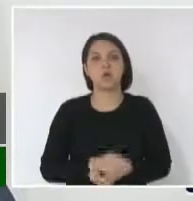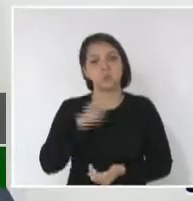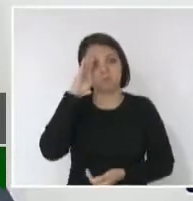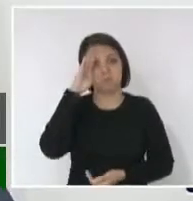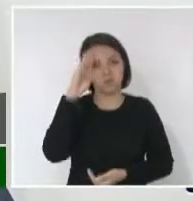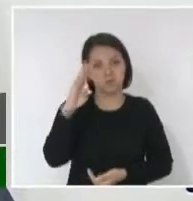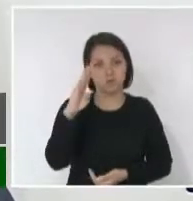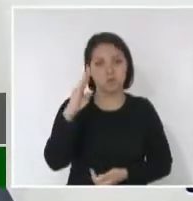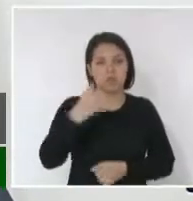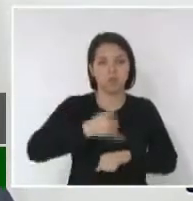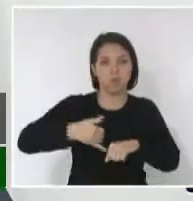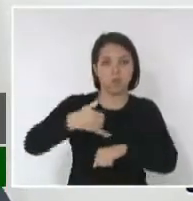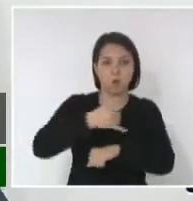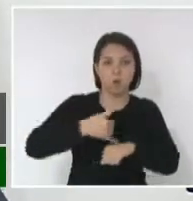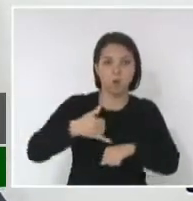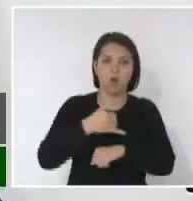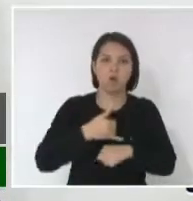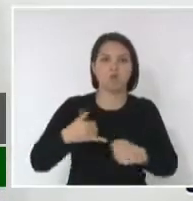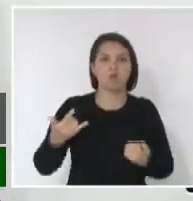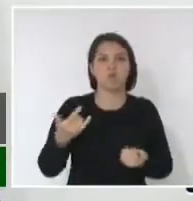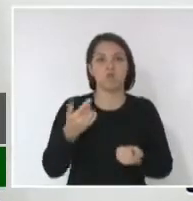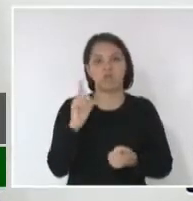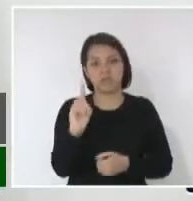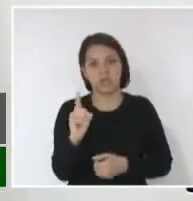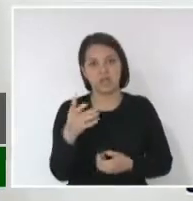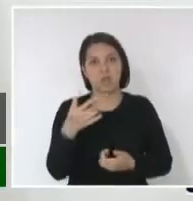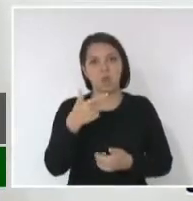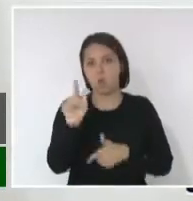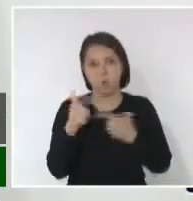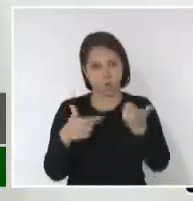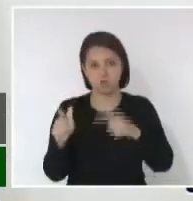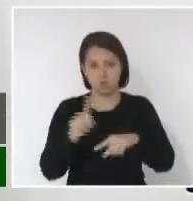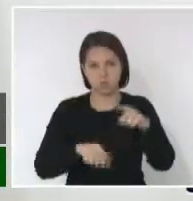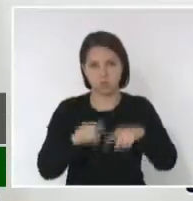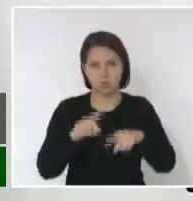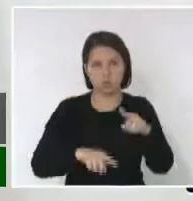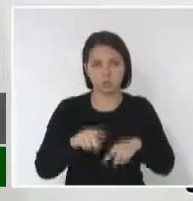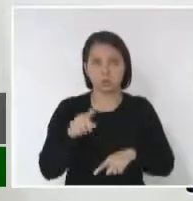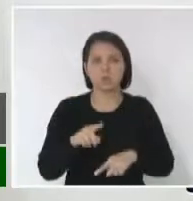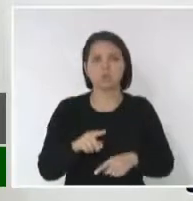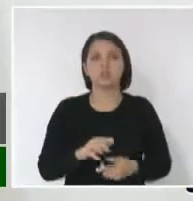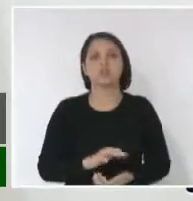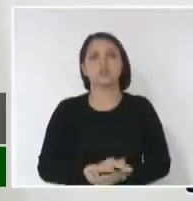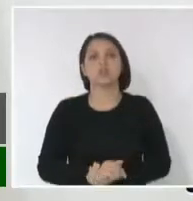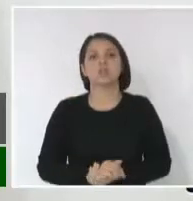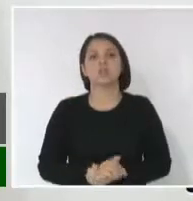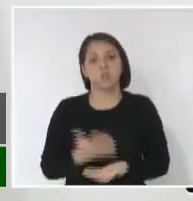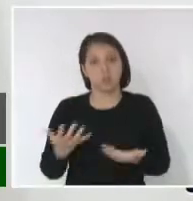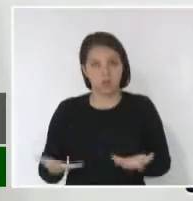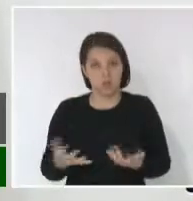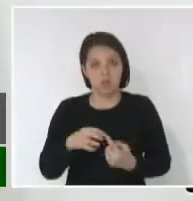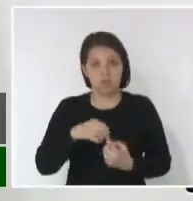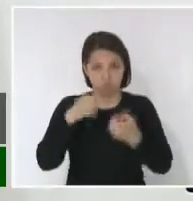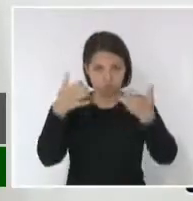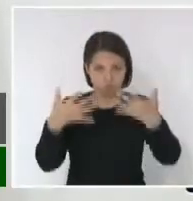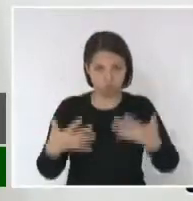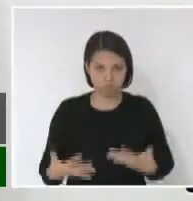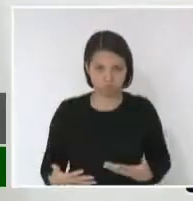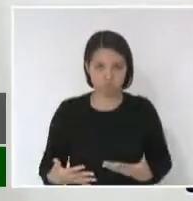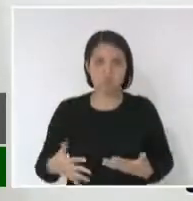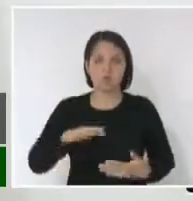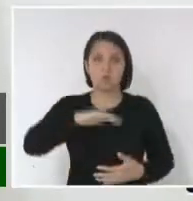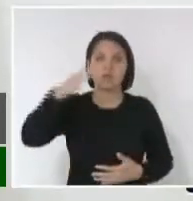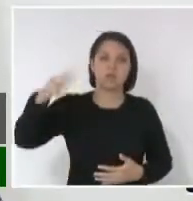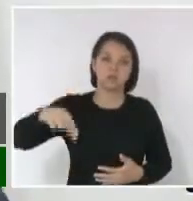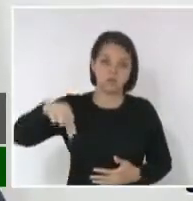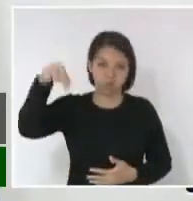de óleo, diesel e outro tipo de produtos que são utilizados. Então, eu quero destacar aqui o nosso Planalto Norte